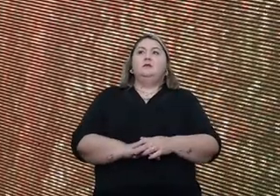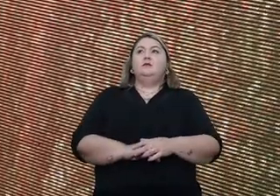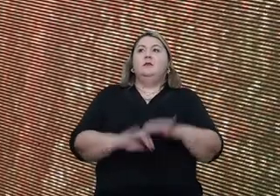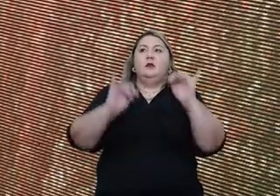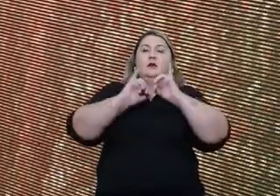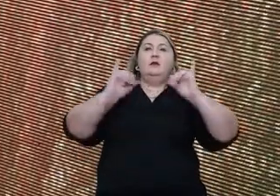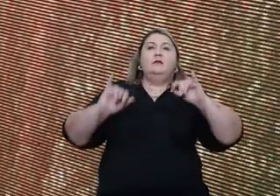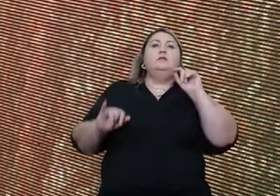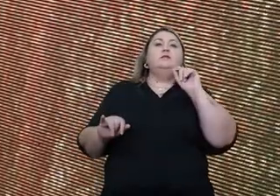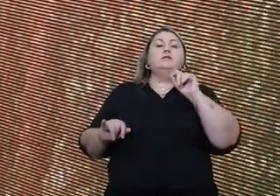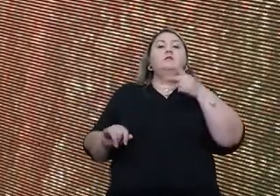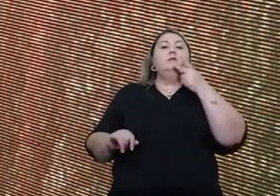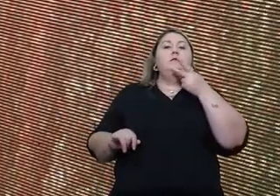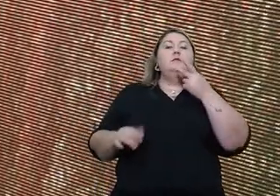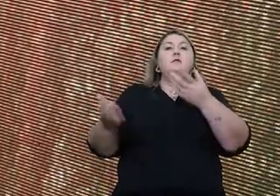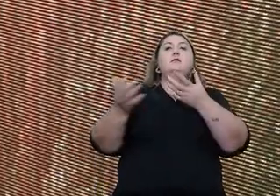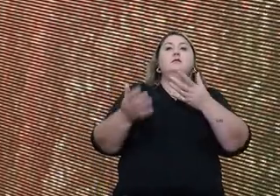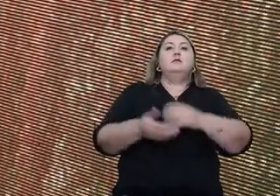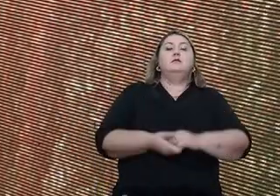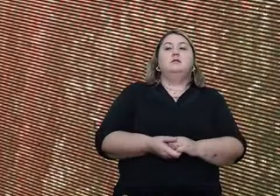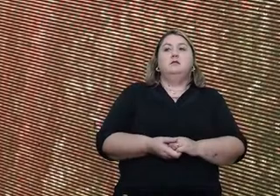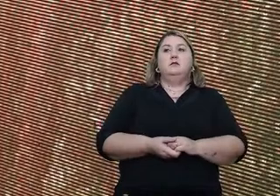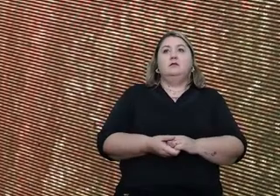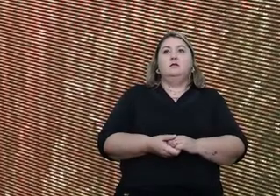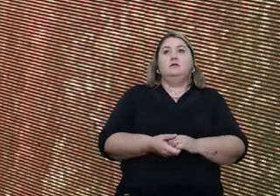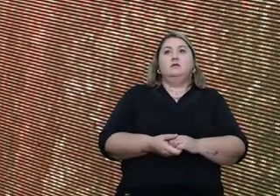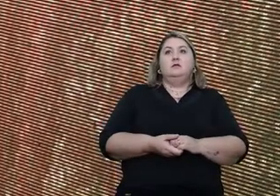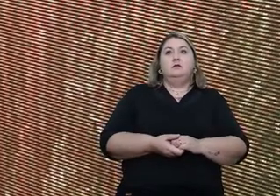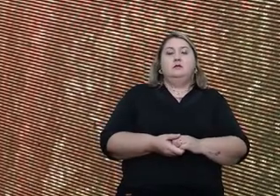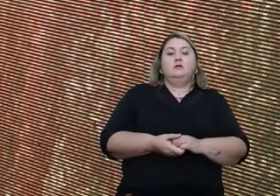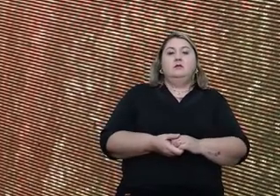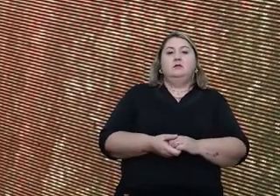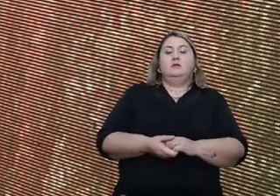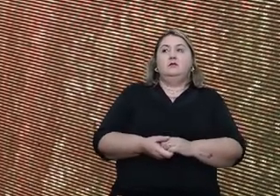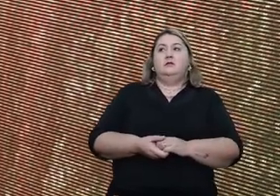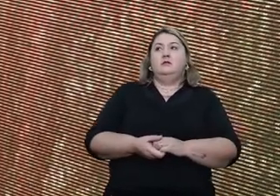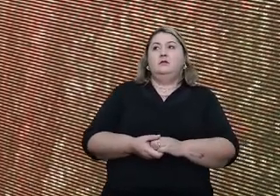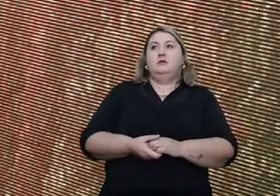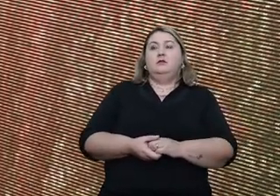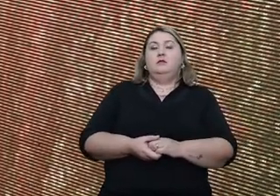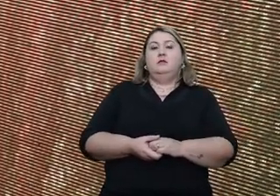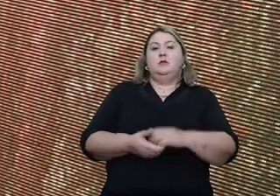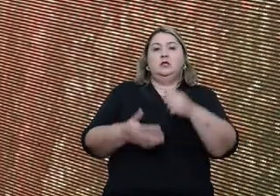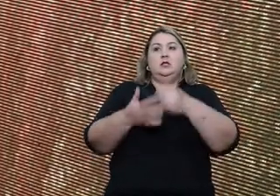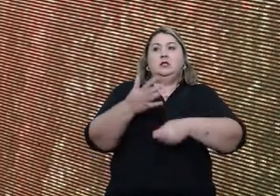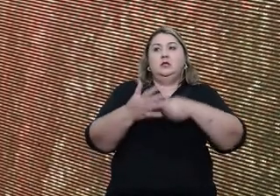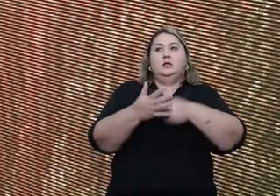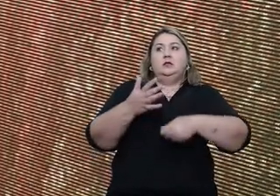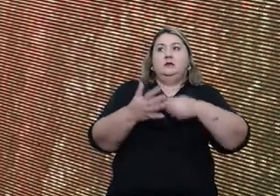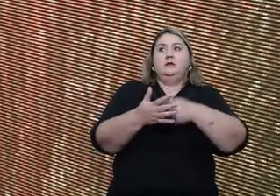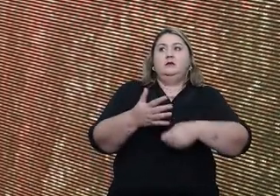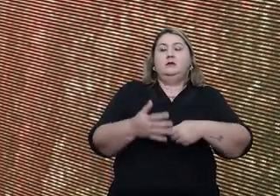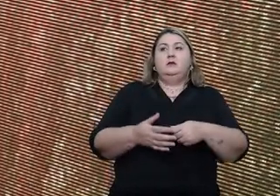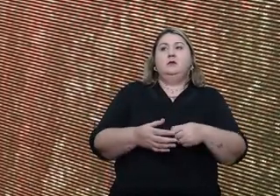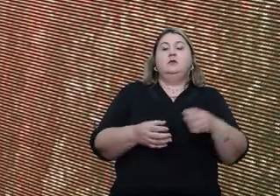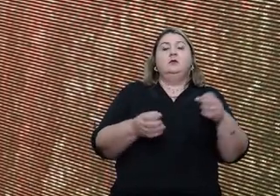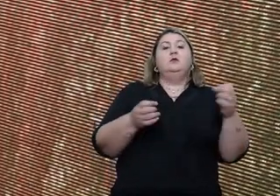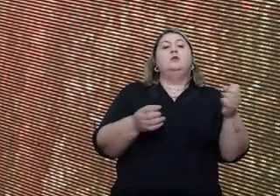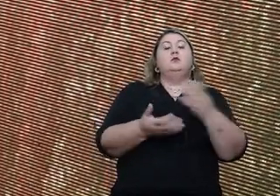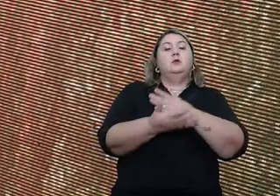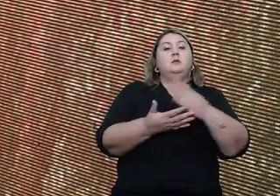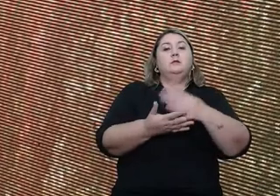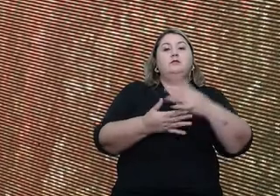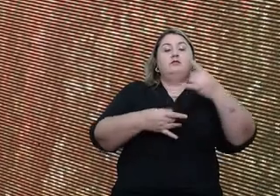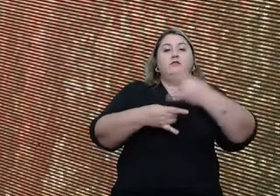faz o que vocês quiserem, e a nossa meta agora são 1000 pessoas, desafio aqui agora conosco, vamos aí bombar